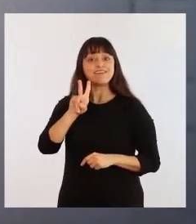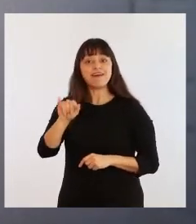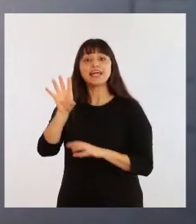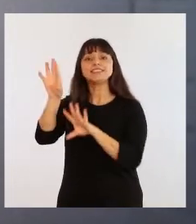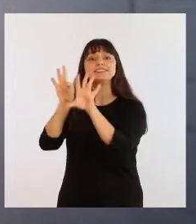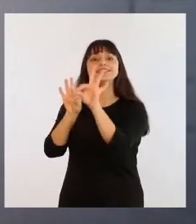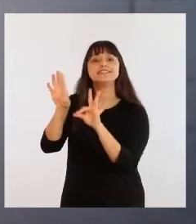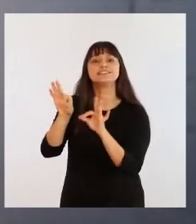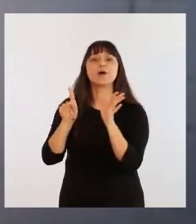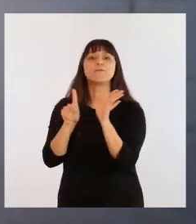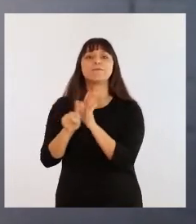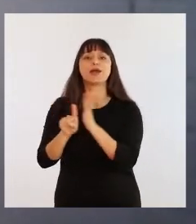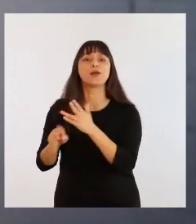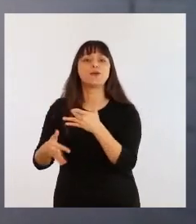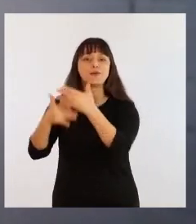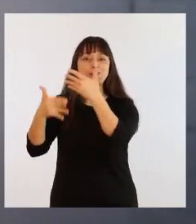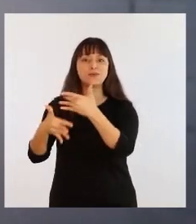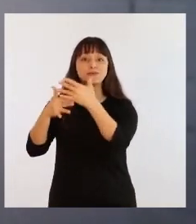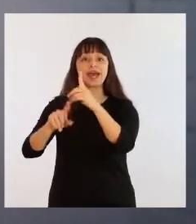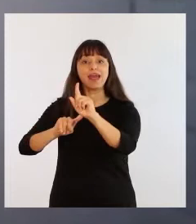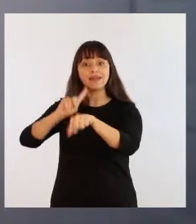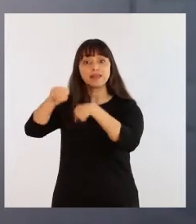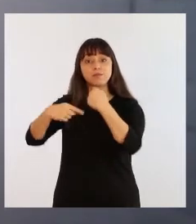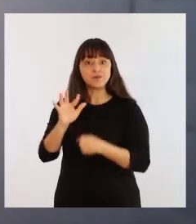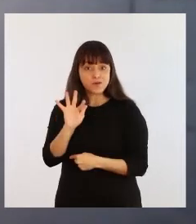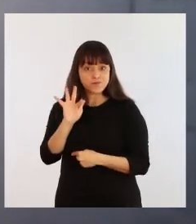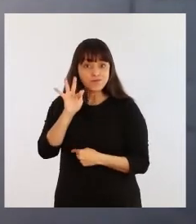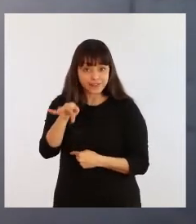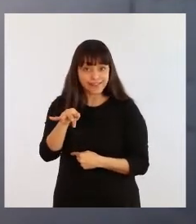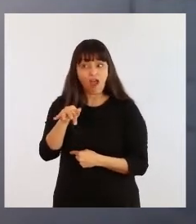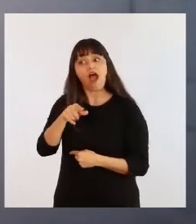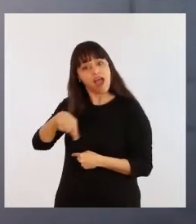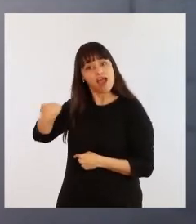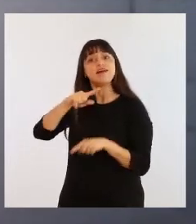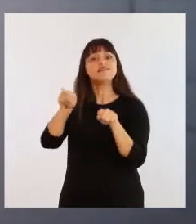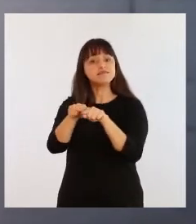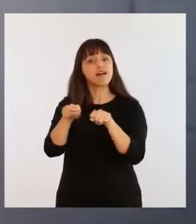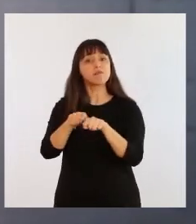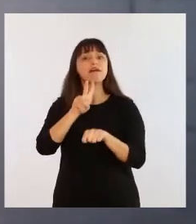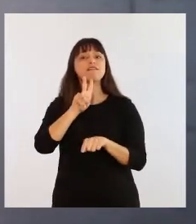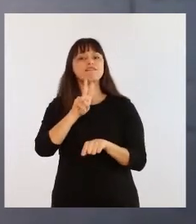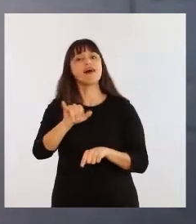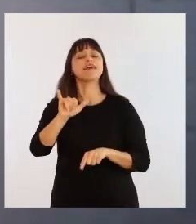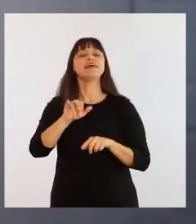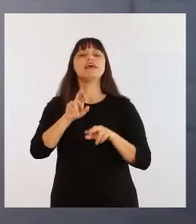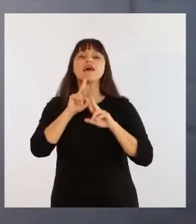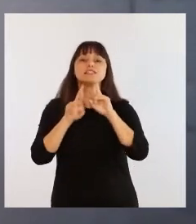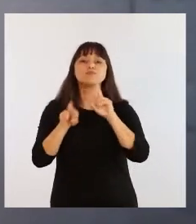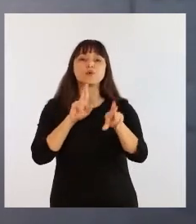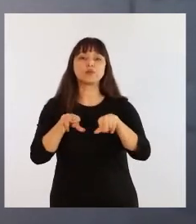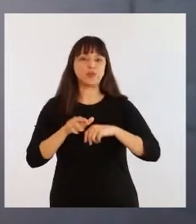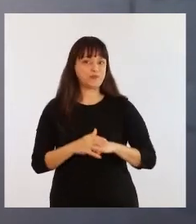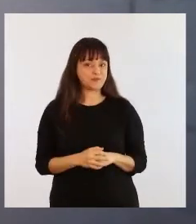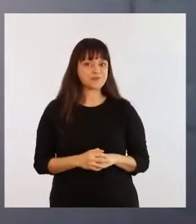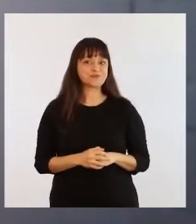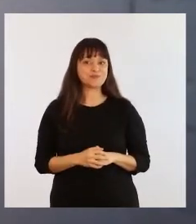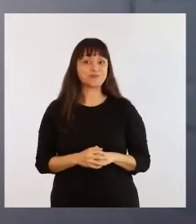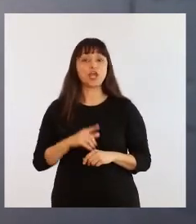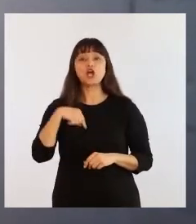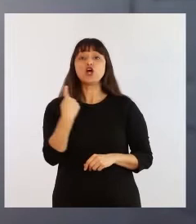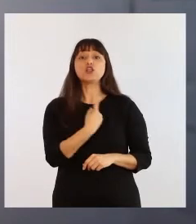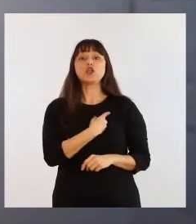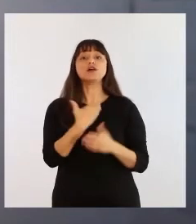que chegarem e depois, junto comigo, elas também vão responder. A gente recomenda que vocês,